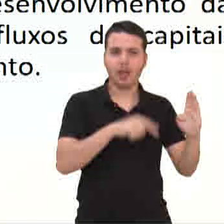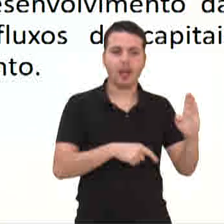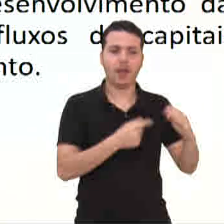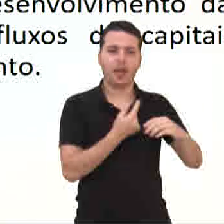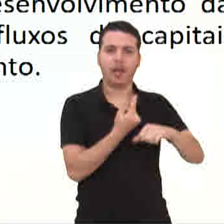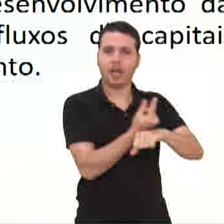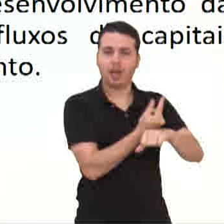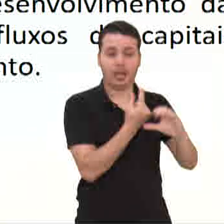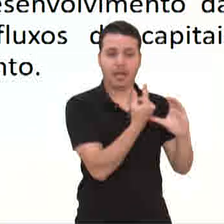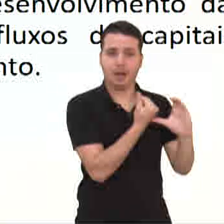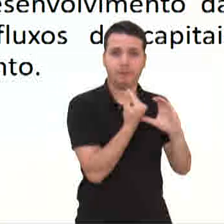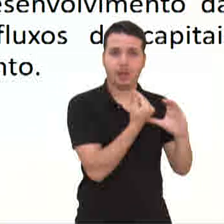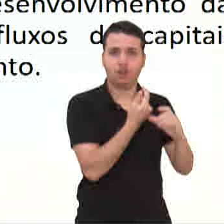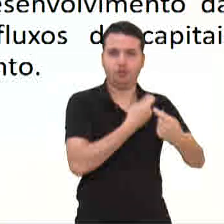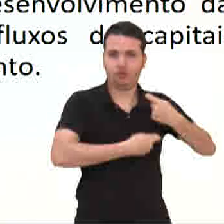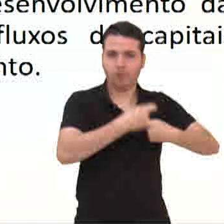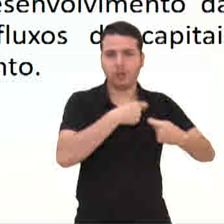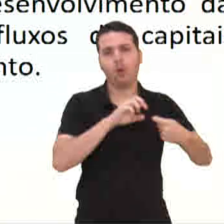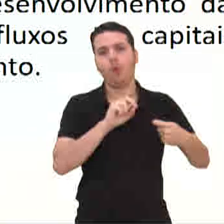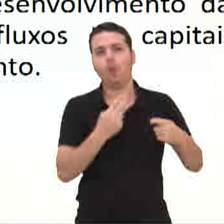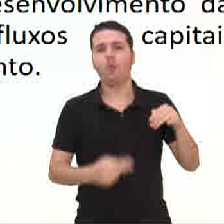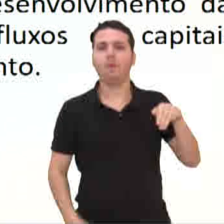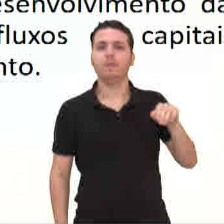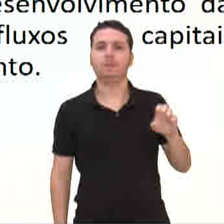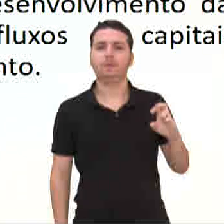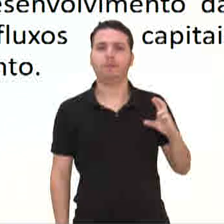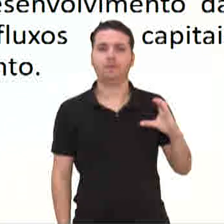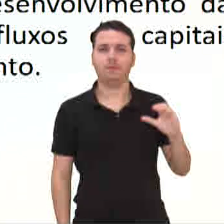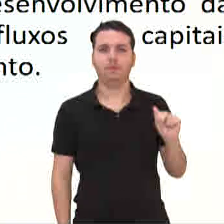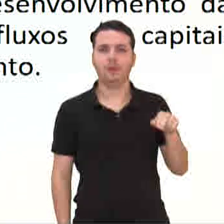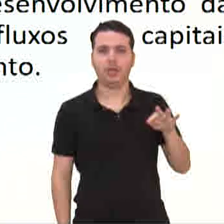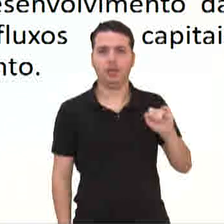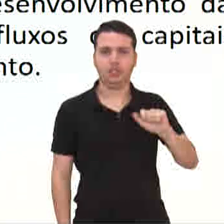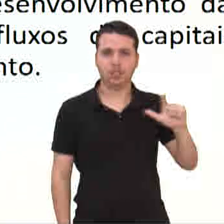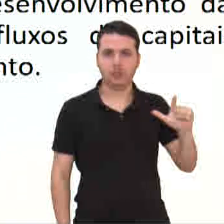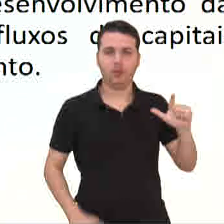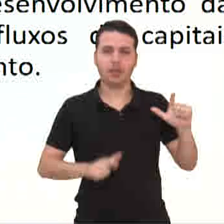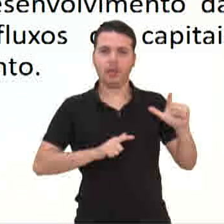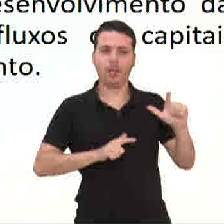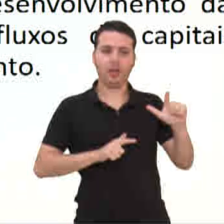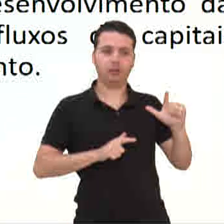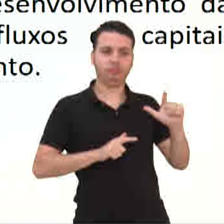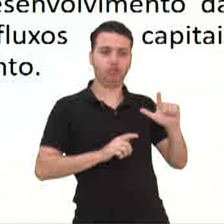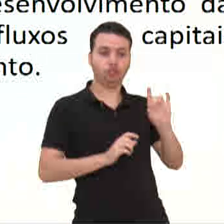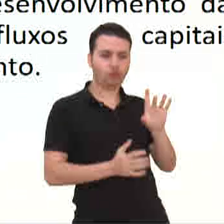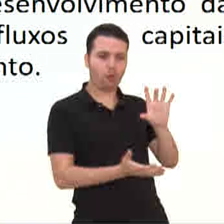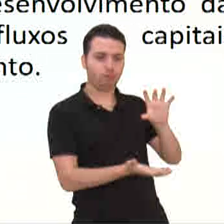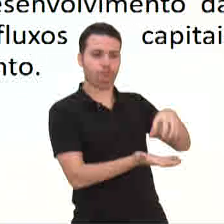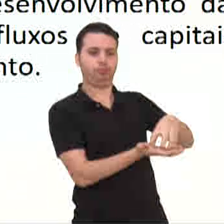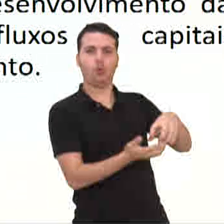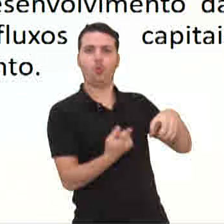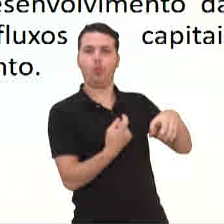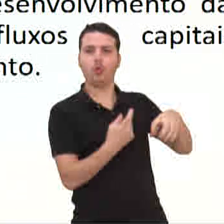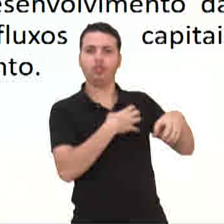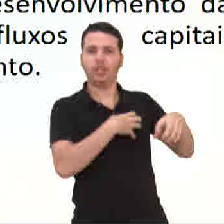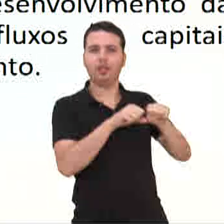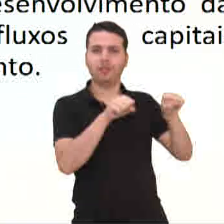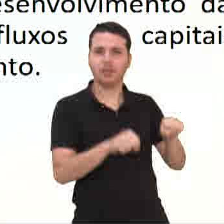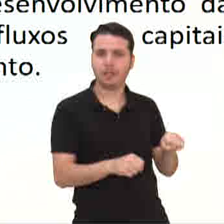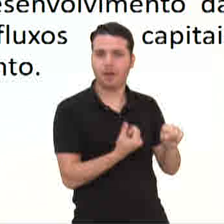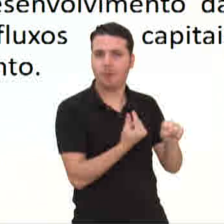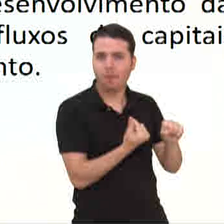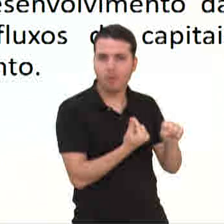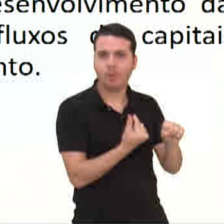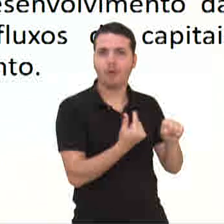ou mercantil, onde nós tínhamos o monopólio comercial do sistema mercantilista, o surgimento da moeda e a expansão